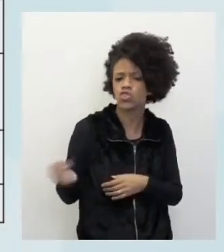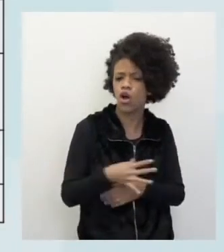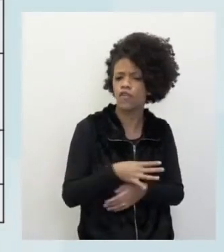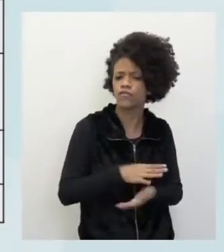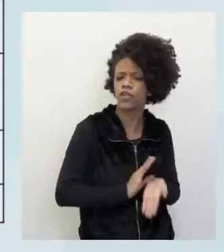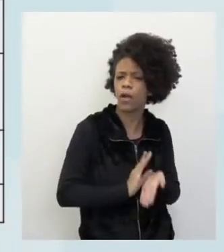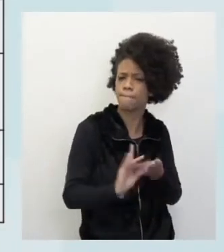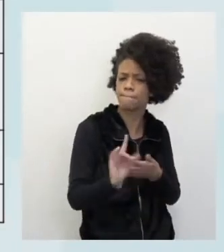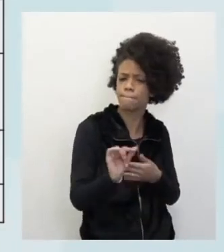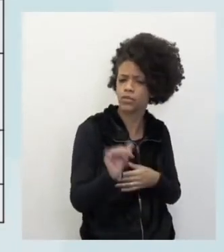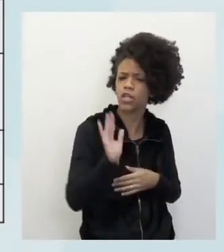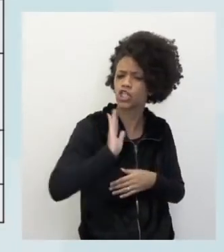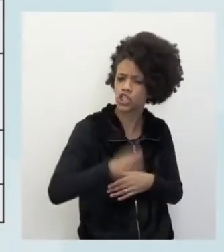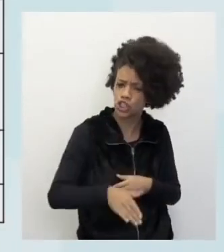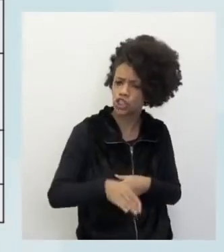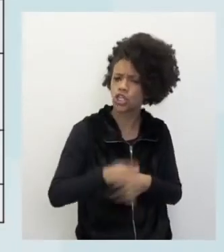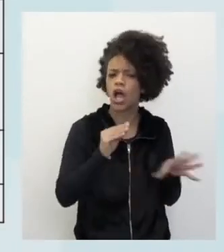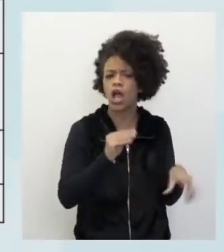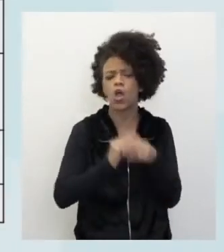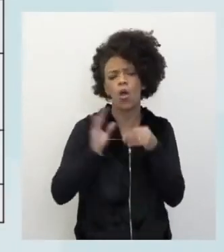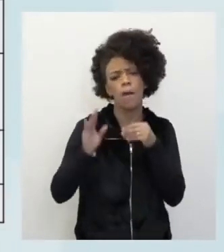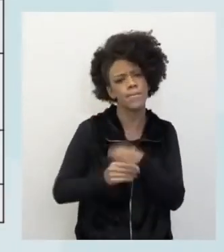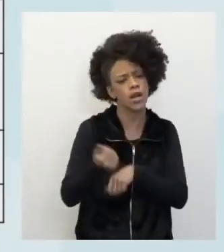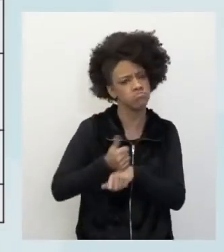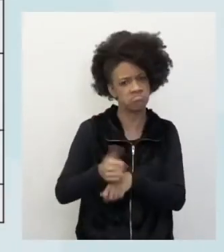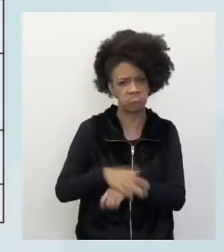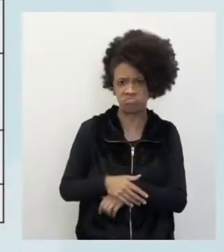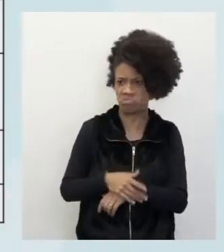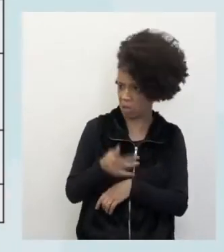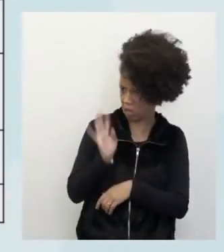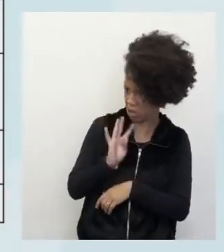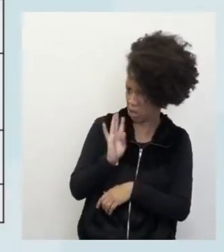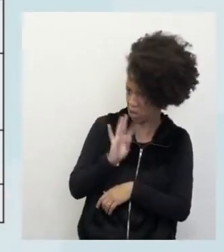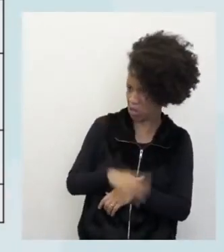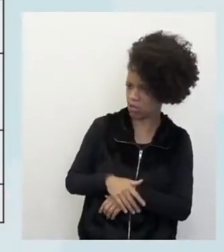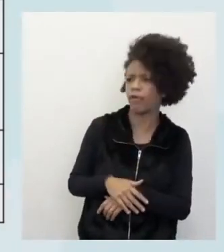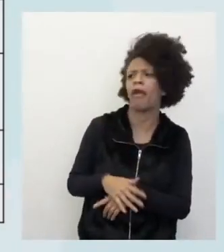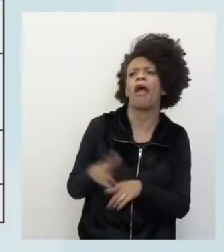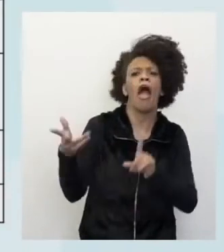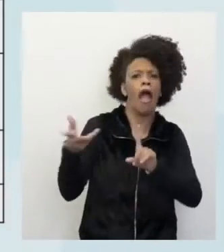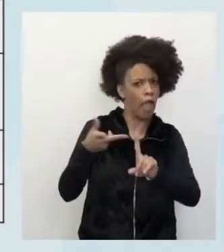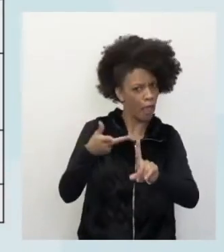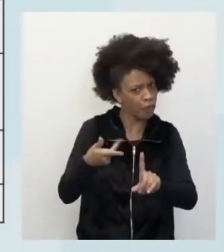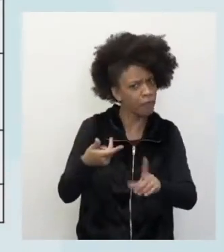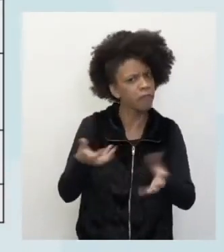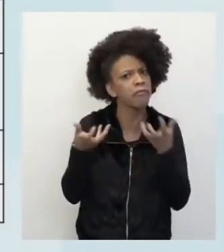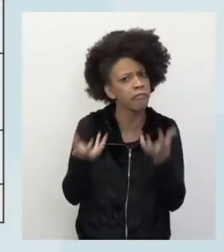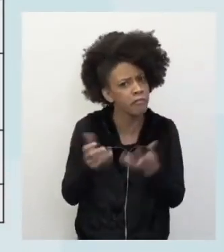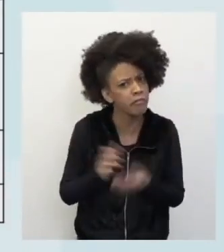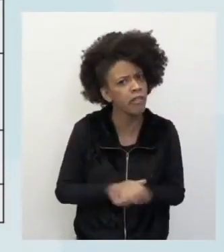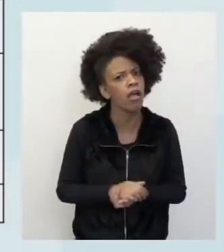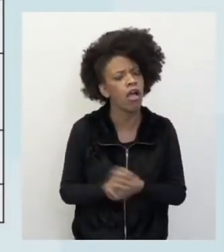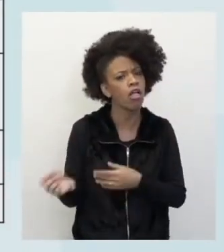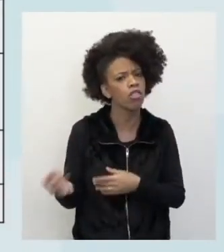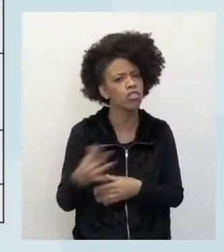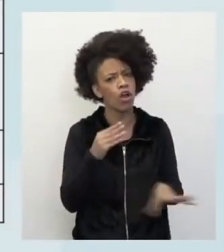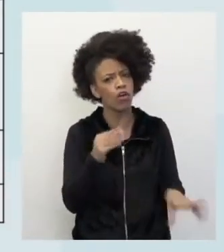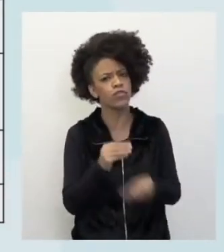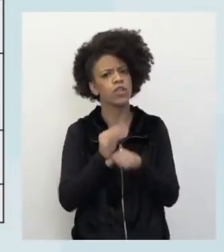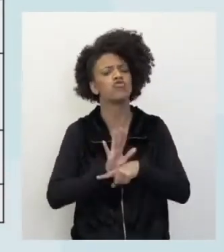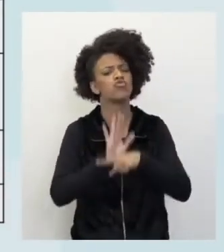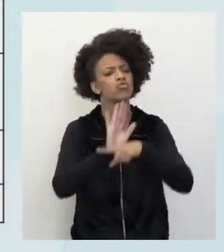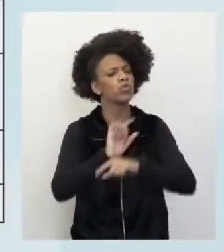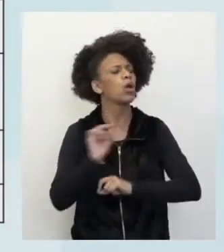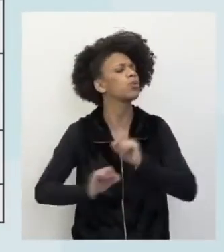já estão sendo incorporados à profissão. Olha que legal, Eles hein? querem me convencer a ser professor. Aí, Novos benefícios. Que serão esses